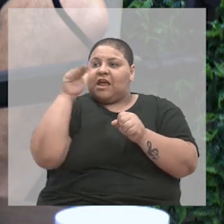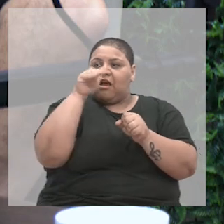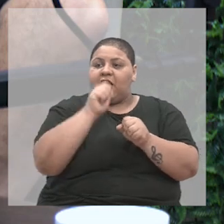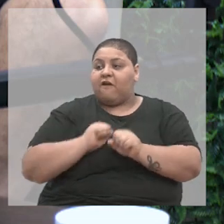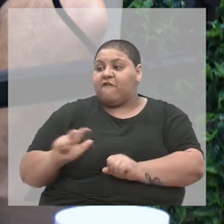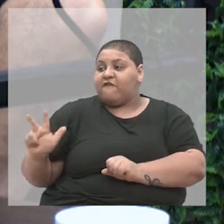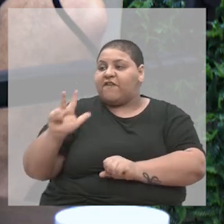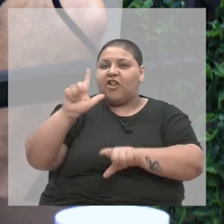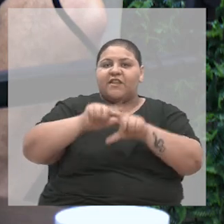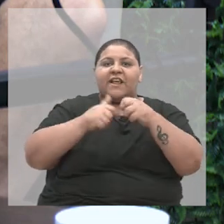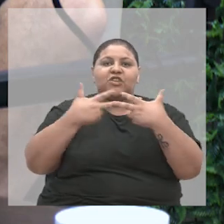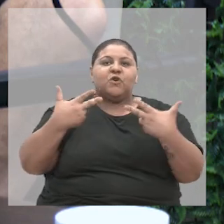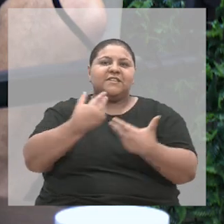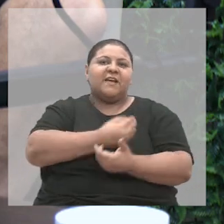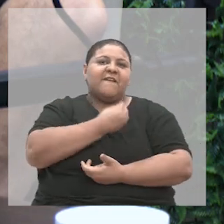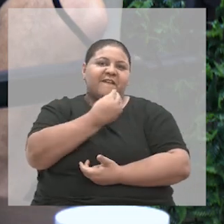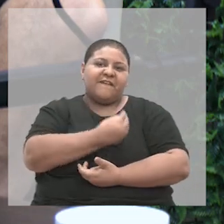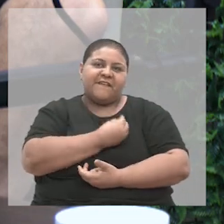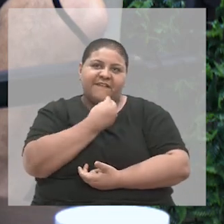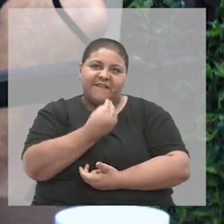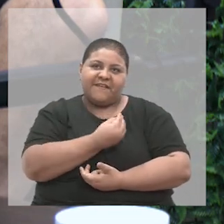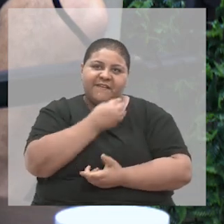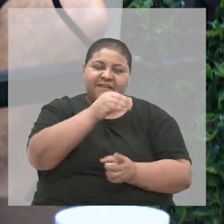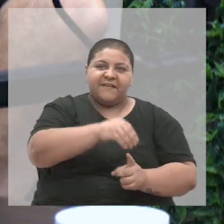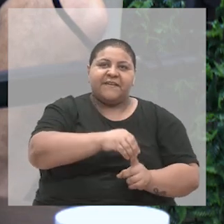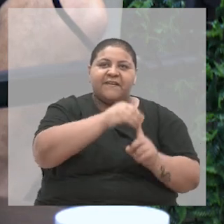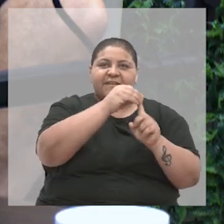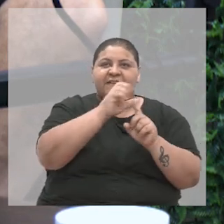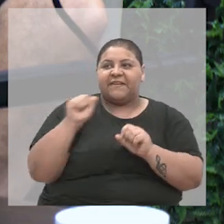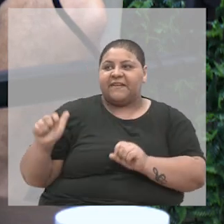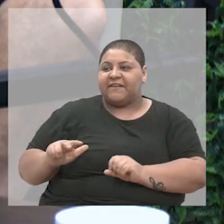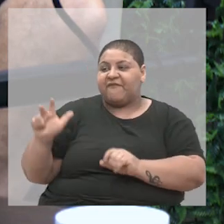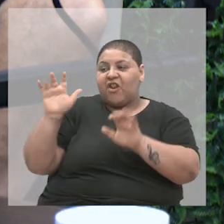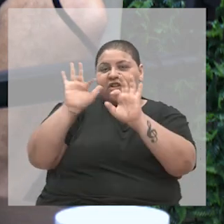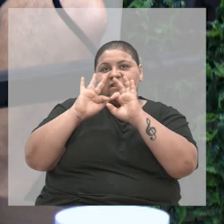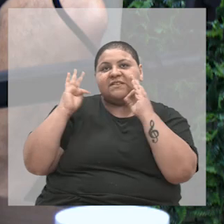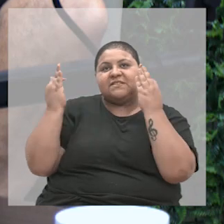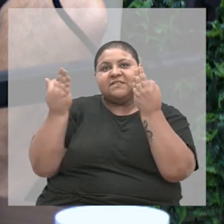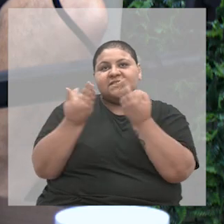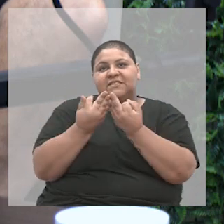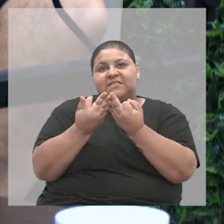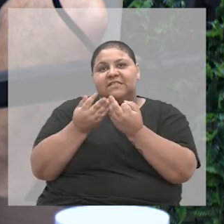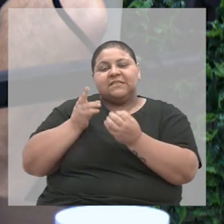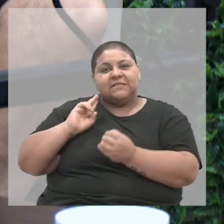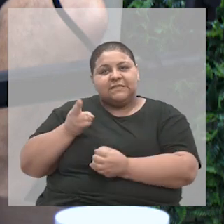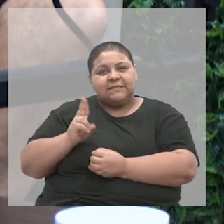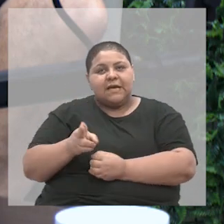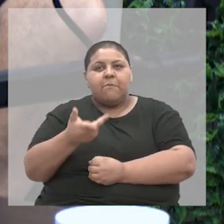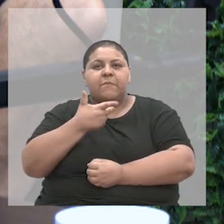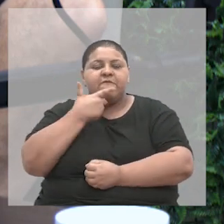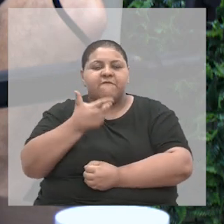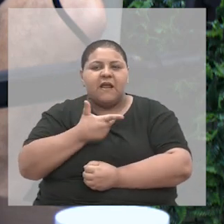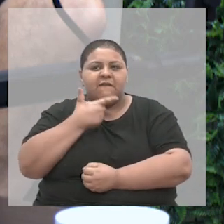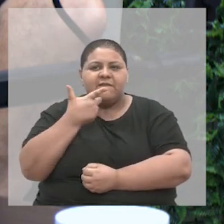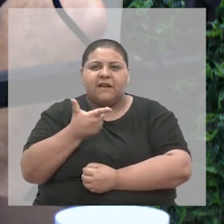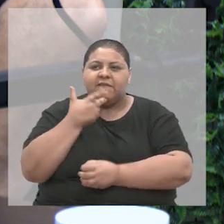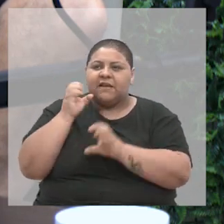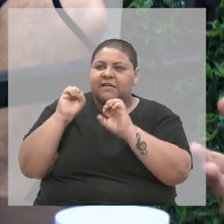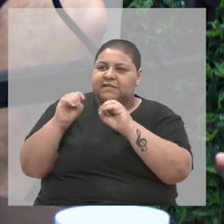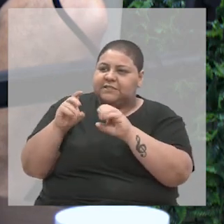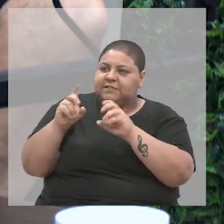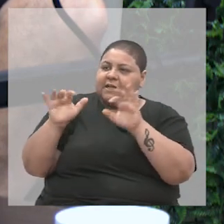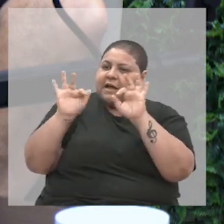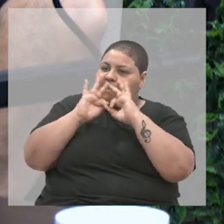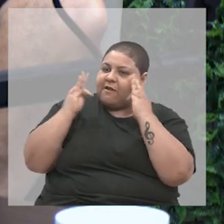de valorizar as coisas da vida. E a principal delas foi valorizar a família, que o Fonseca sempre frisa em falar e nunca deixa passar,